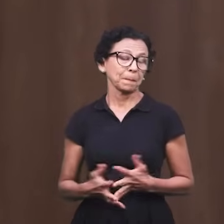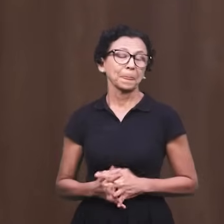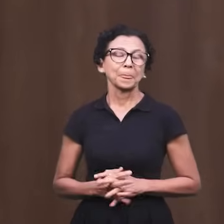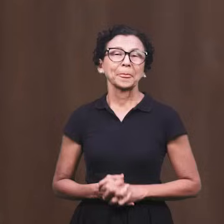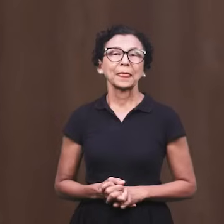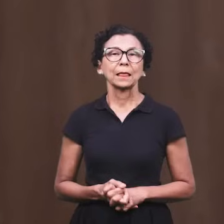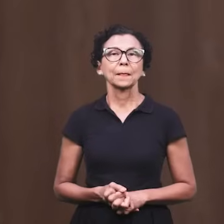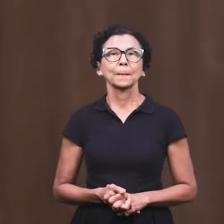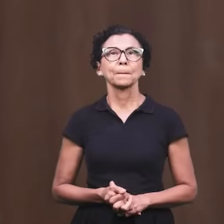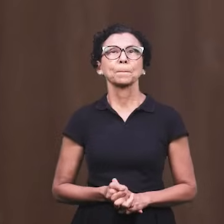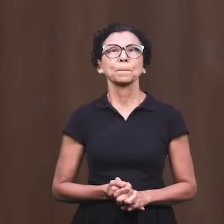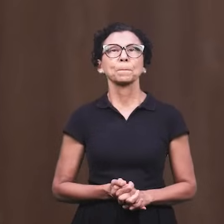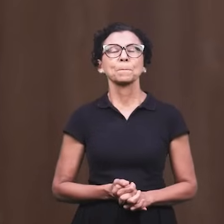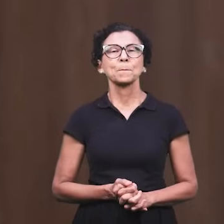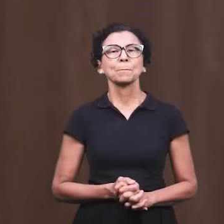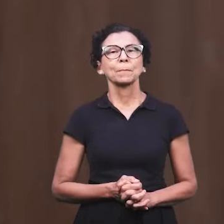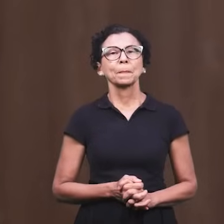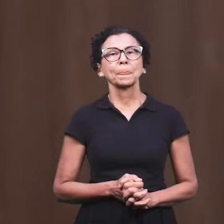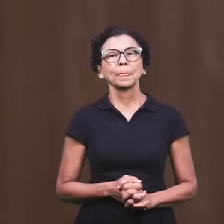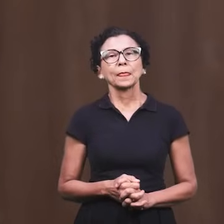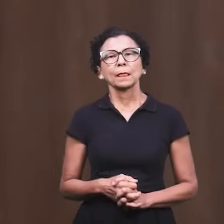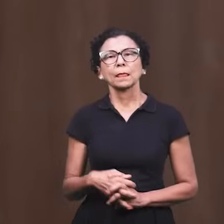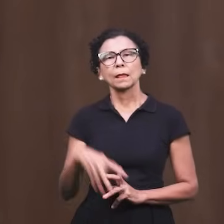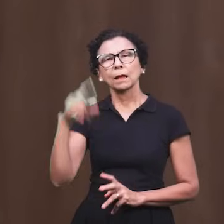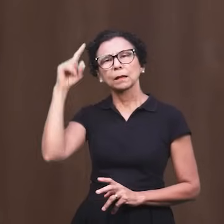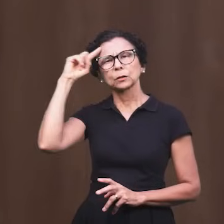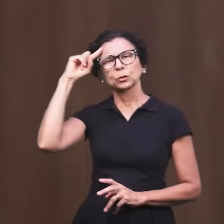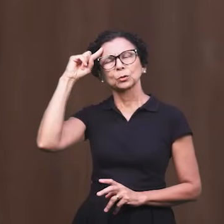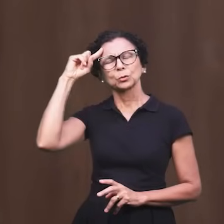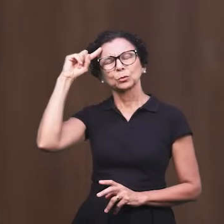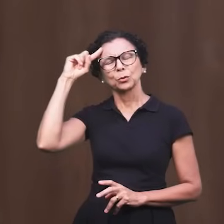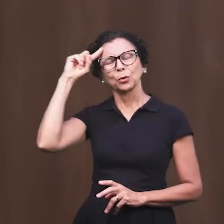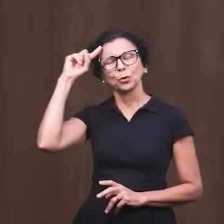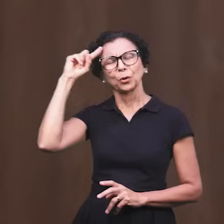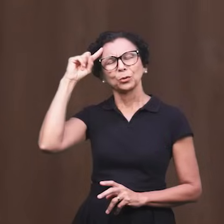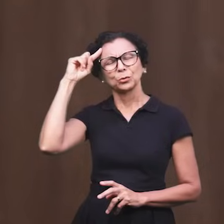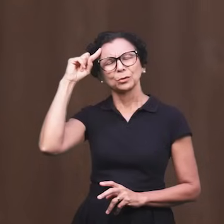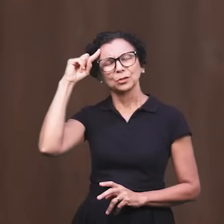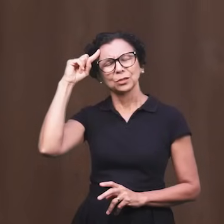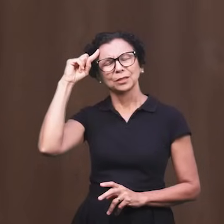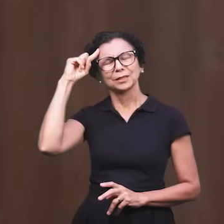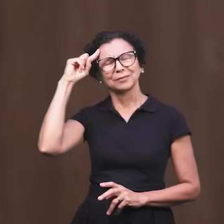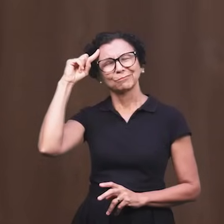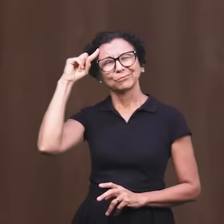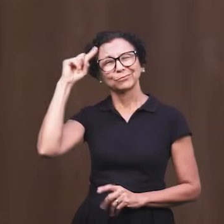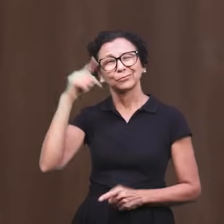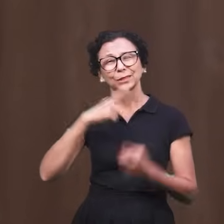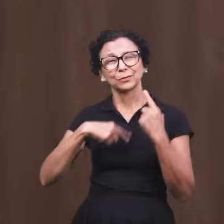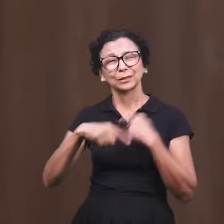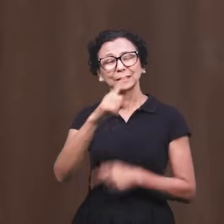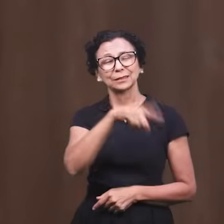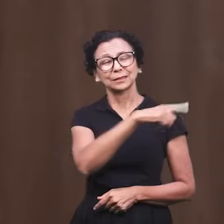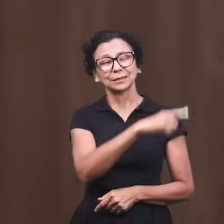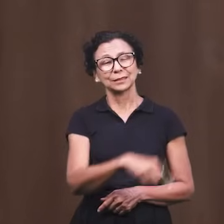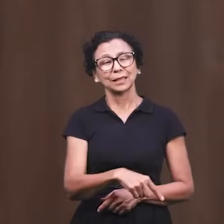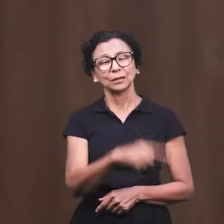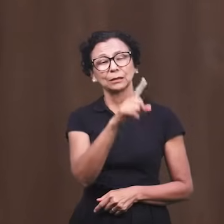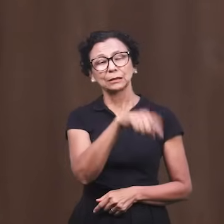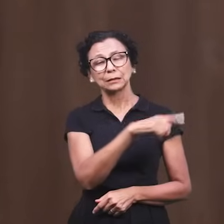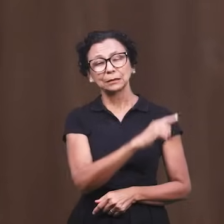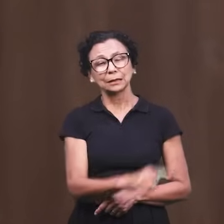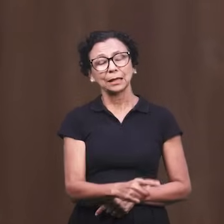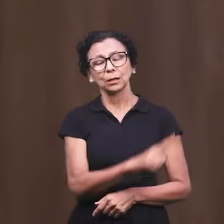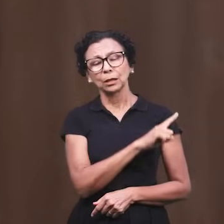é todo dia. Importa que eu morra todo dia, a minha vontade morra, e a vontade do Senhor prevaleça.